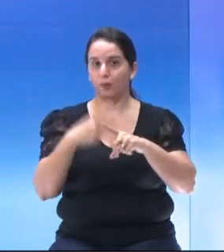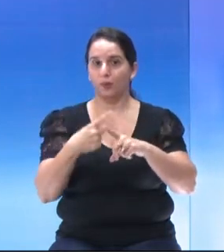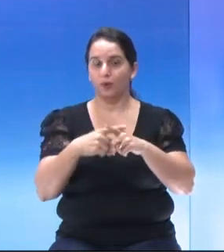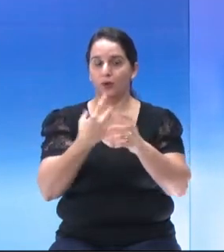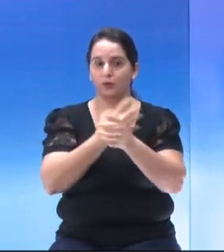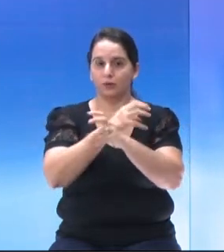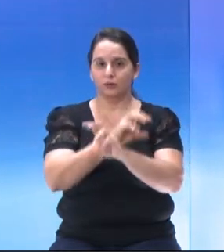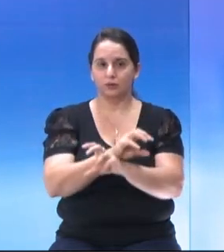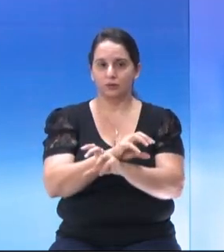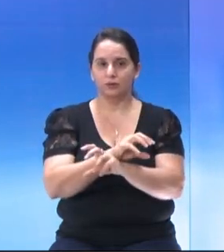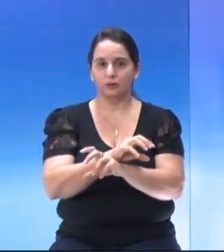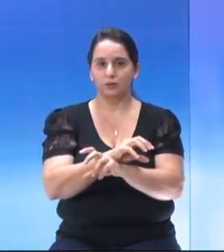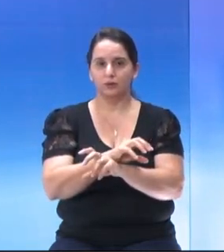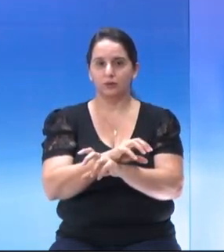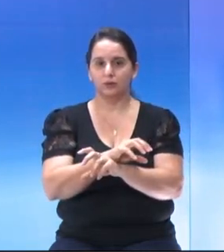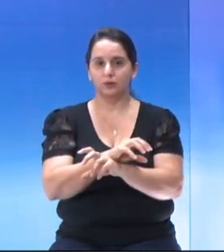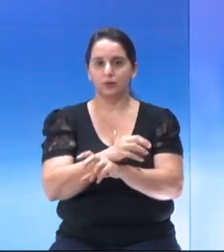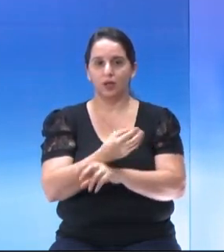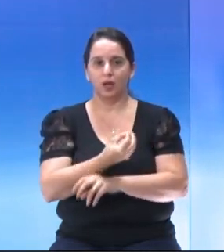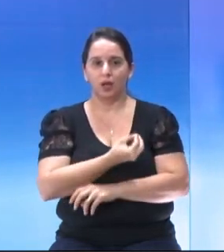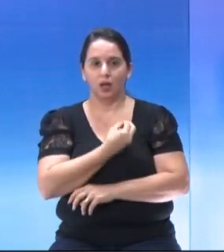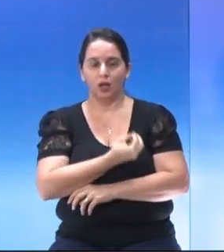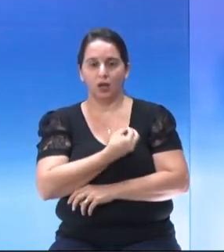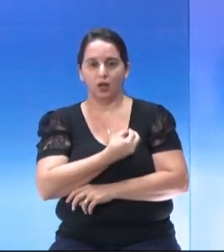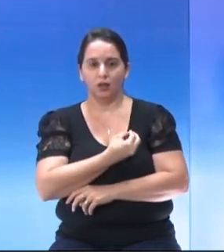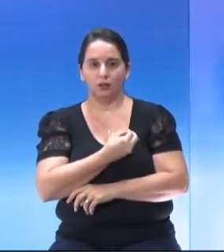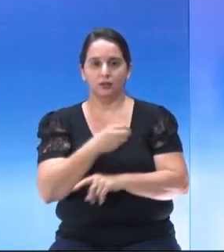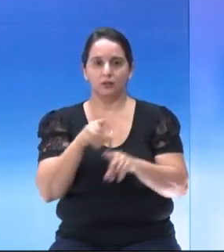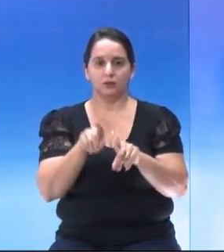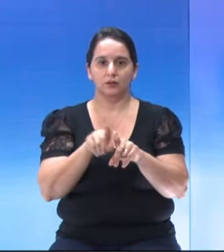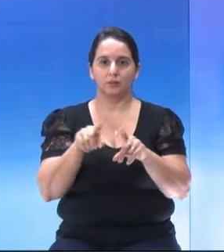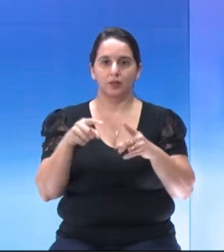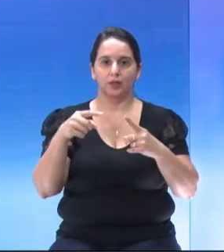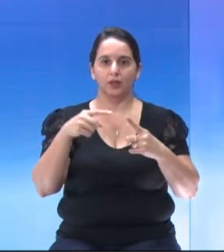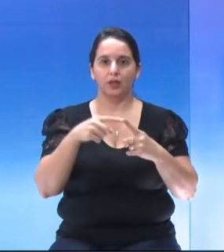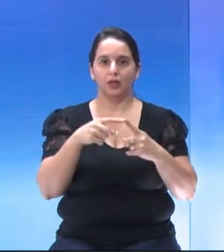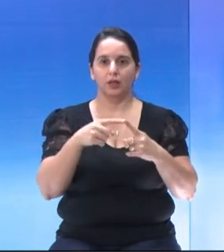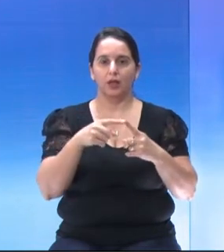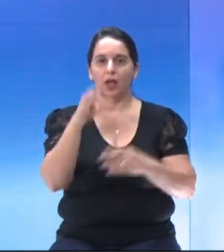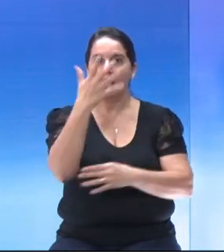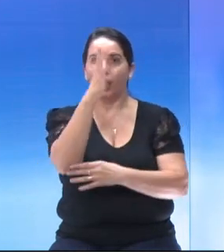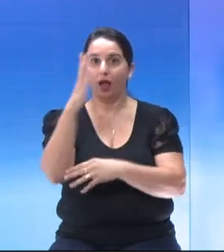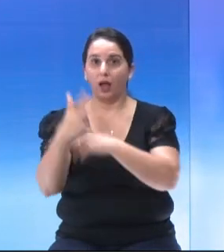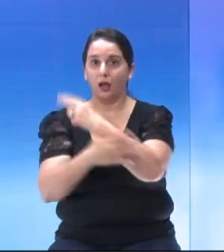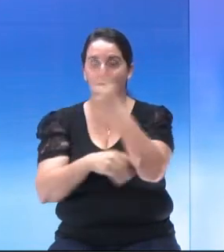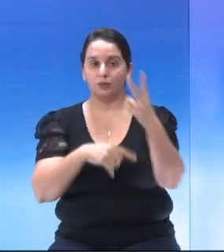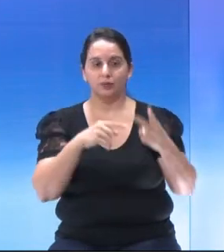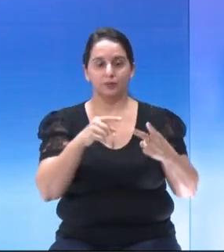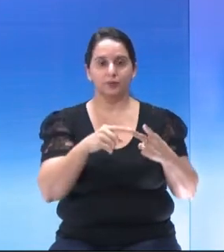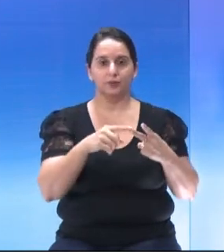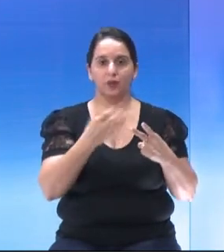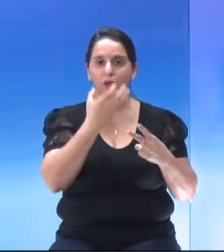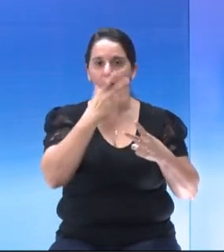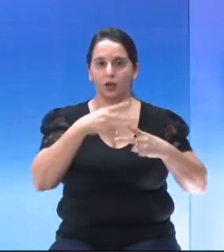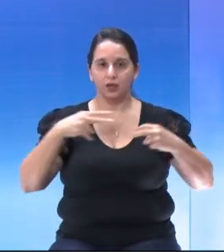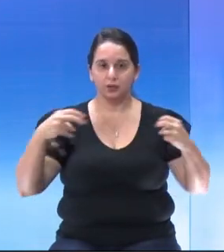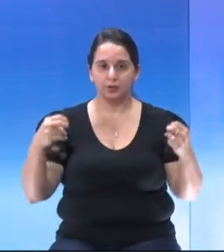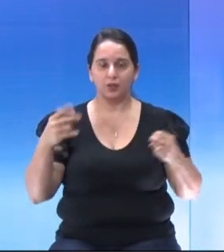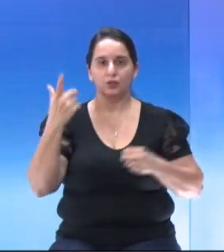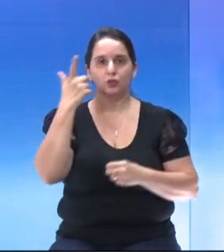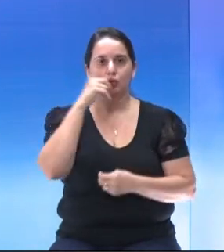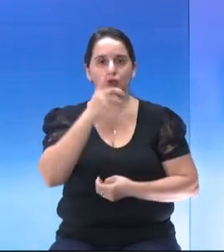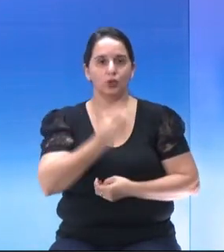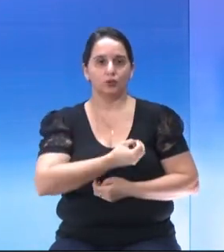bioma, em que os seres vivos, tanto da fauna e da flora, conseguem sobreviver